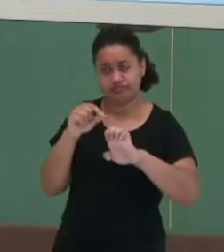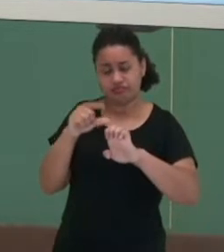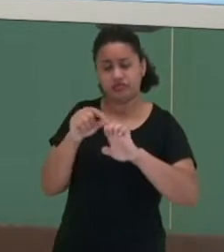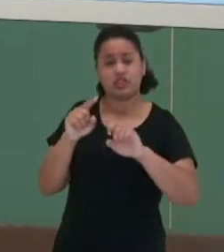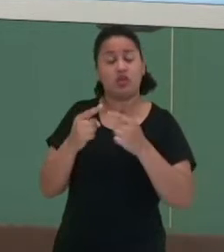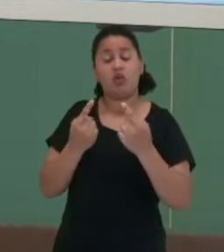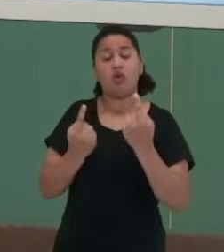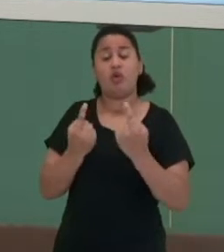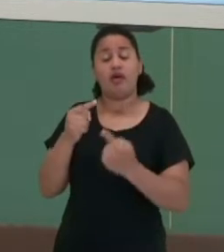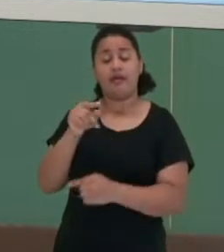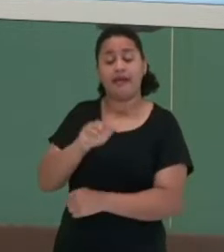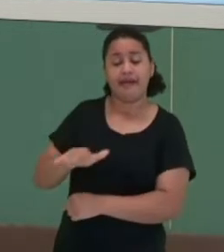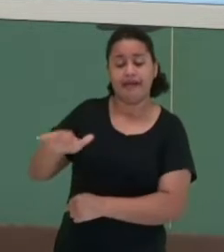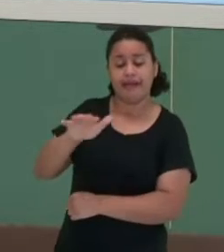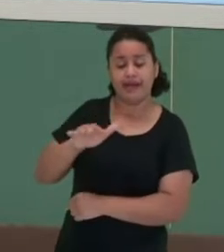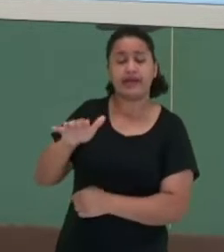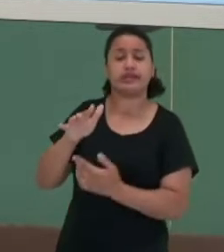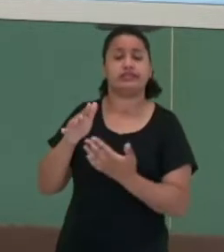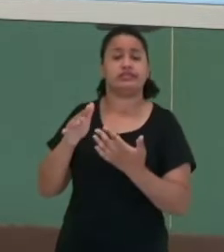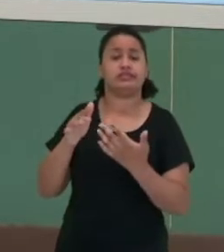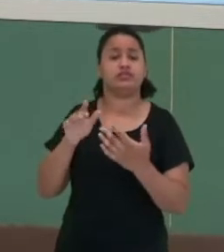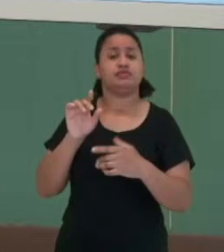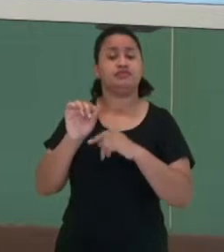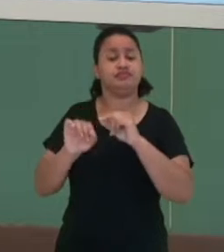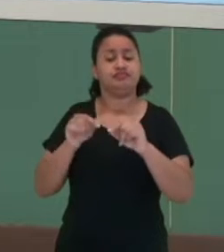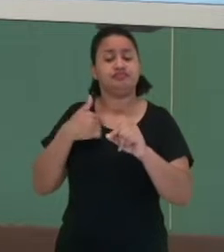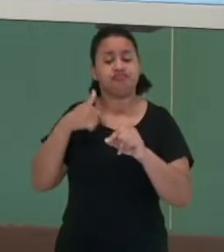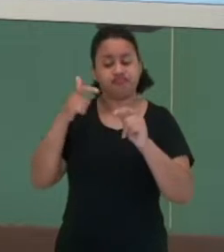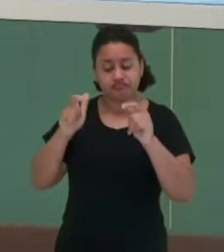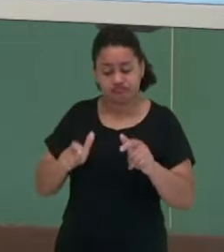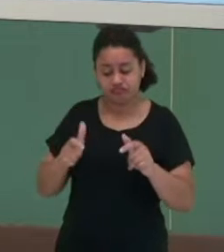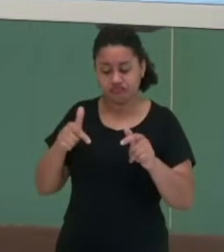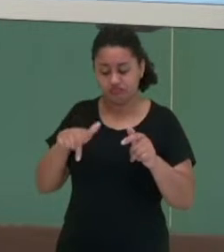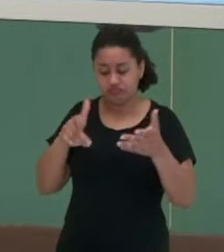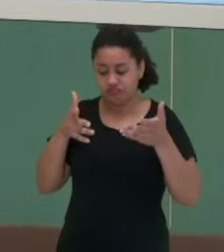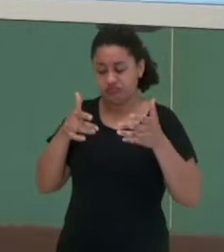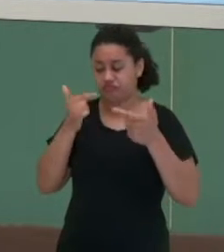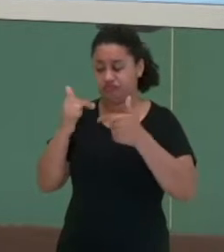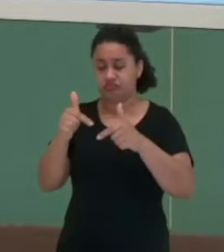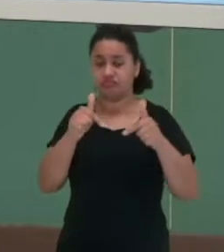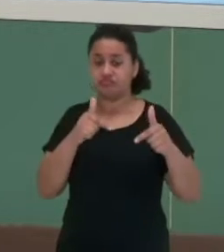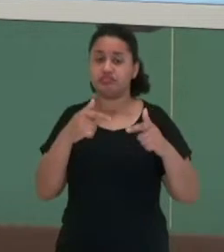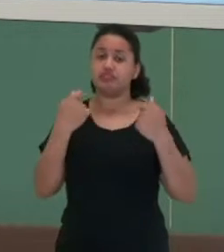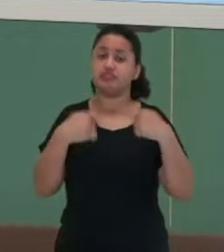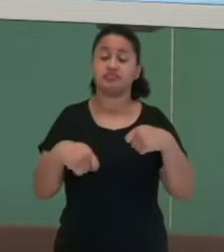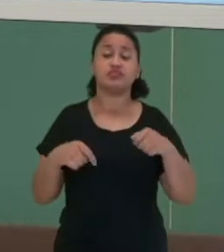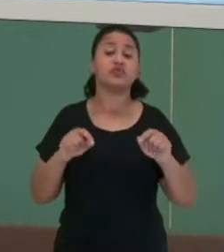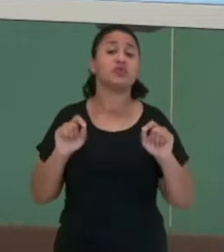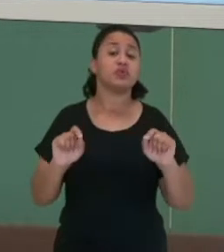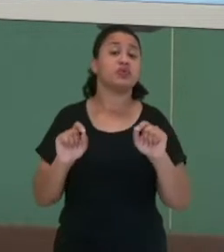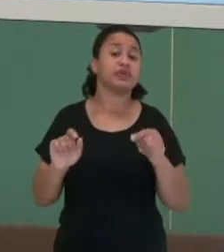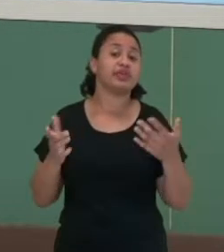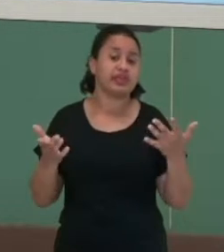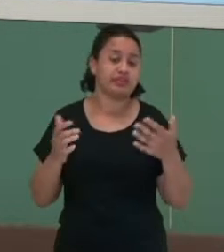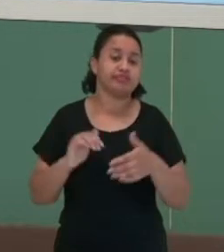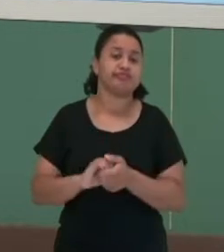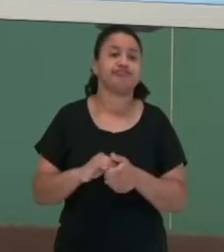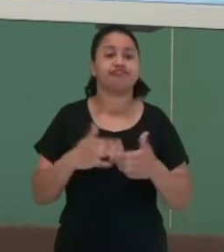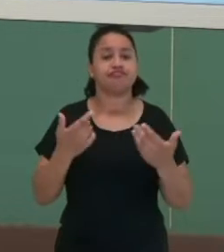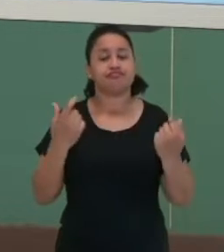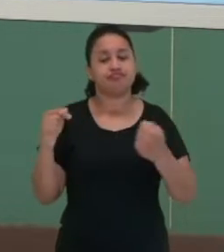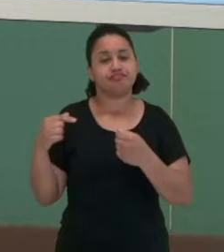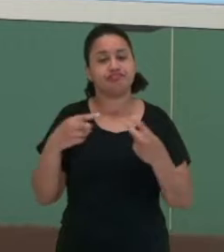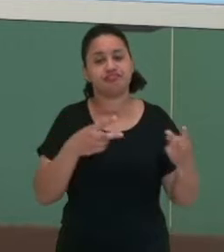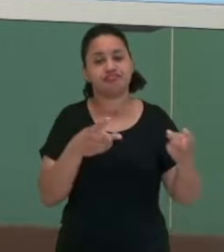mercado, qual é o nicho de mercado que nesta região que eu quero trabalhar precisa. Então ele precisa identificar